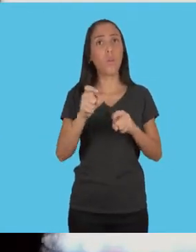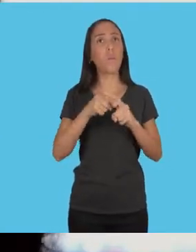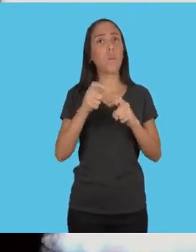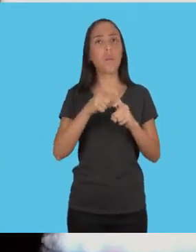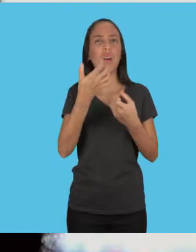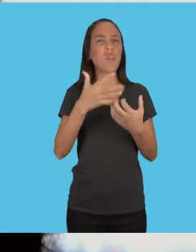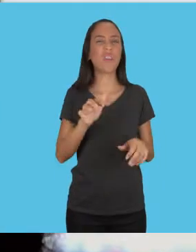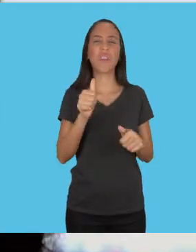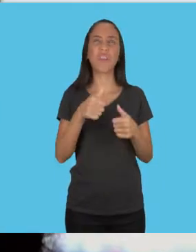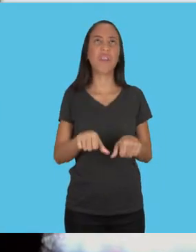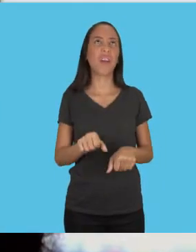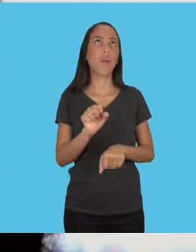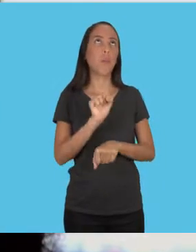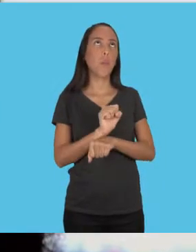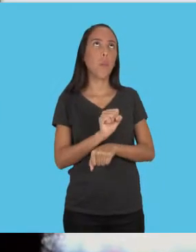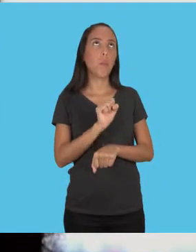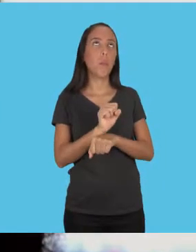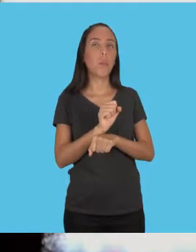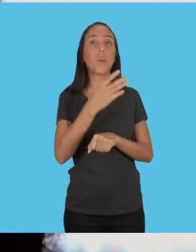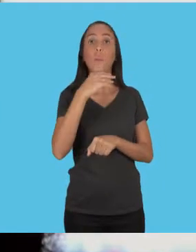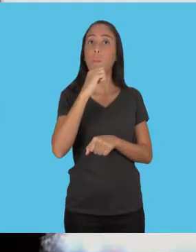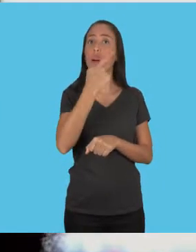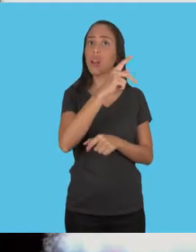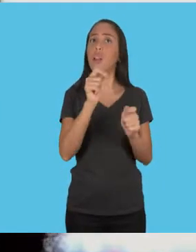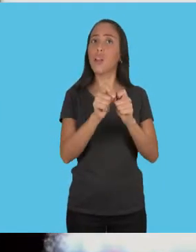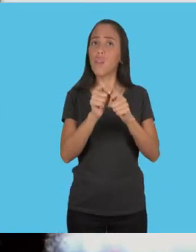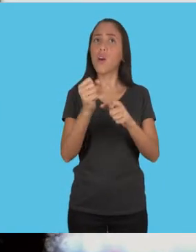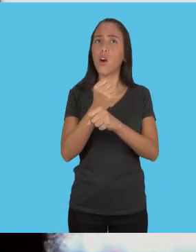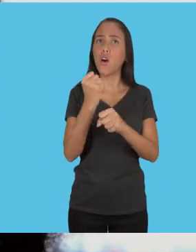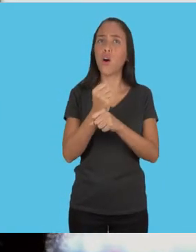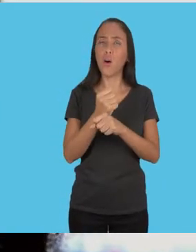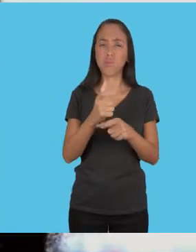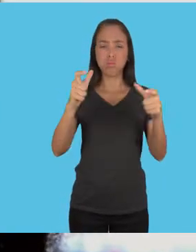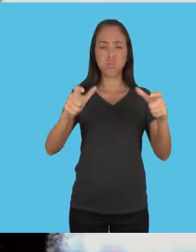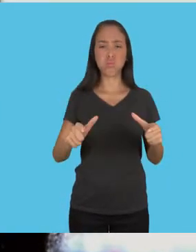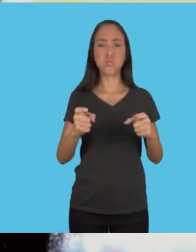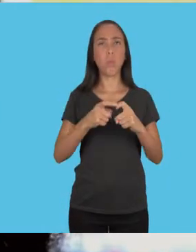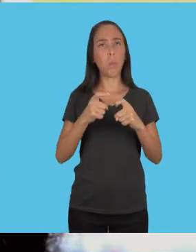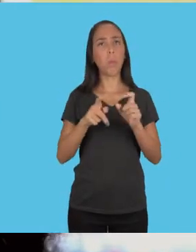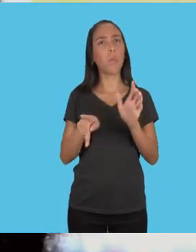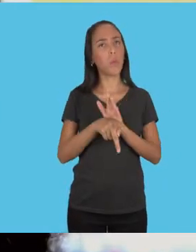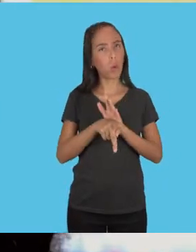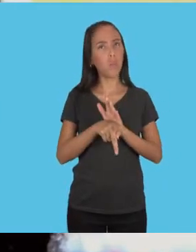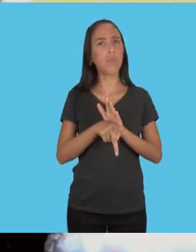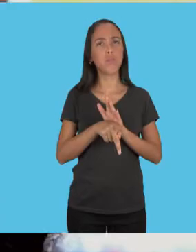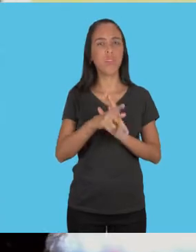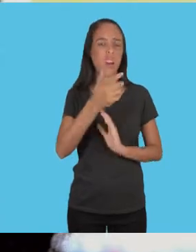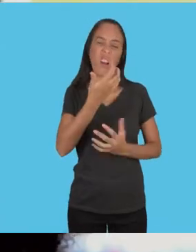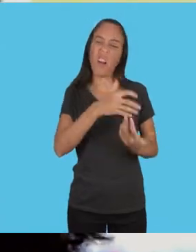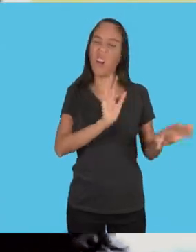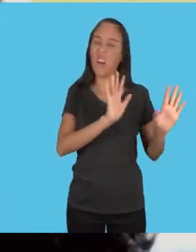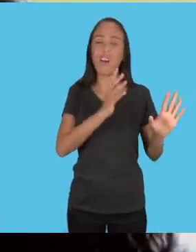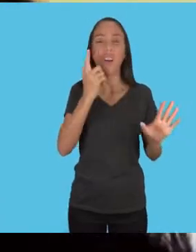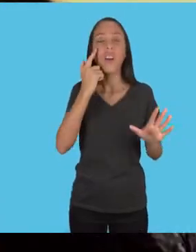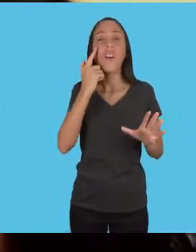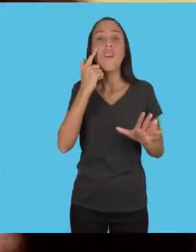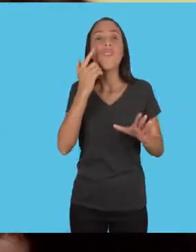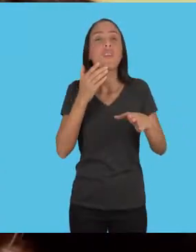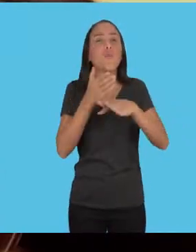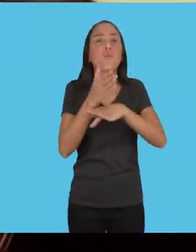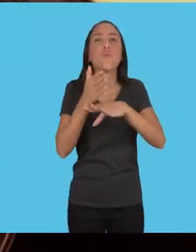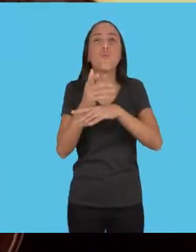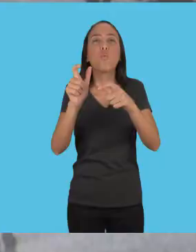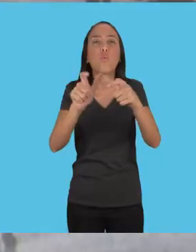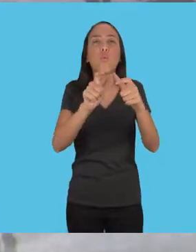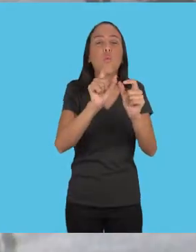pai dele deu um consultório para ele, se não me engano, em São Paulo, e ele não quis ficar não, ele quis ir para ver o interior do Brasil, como é que eram as doenças